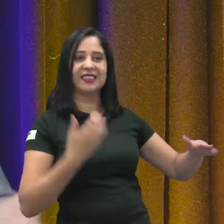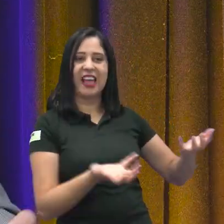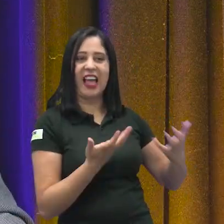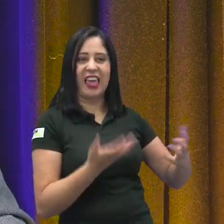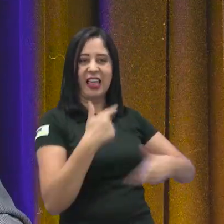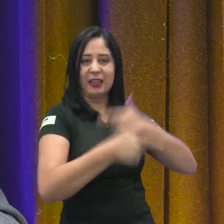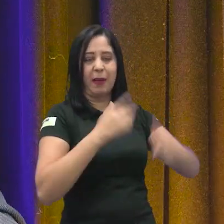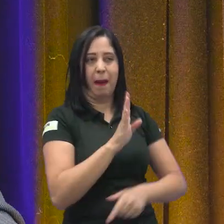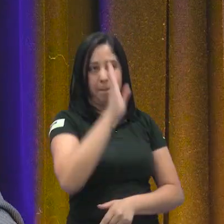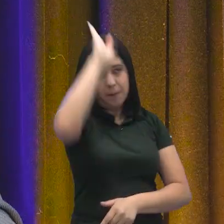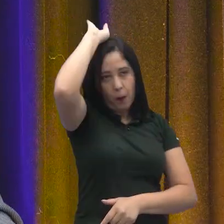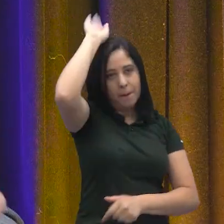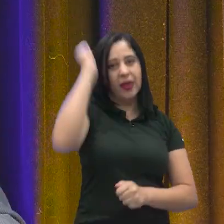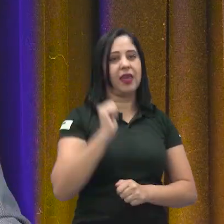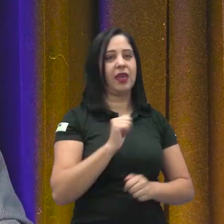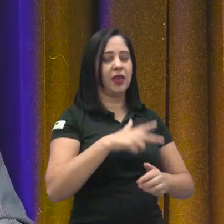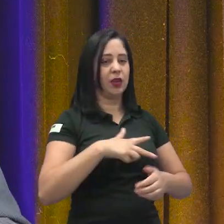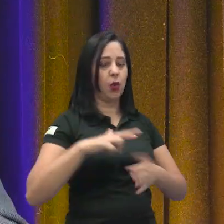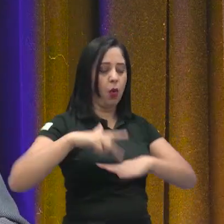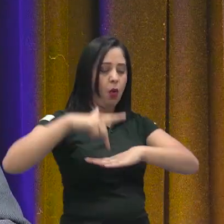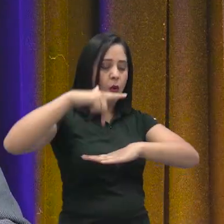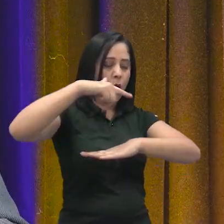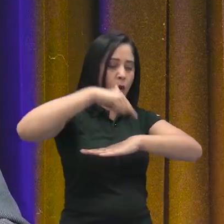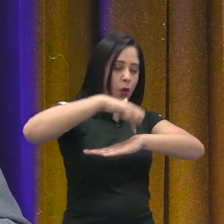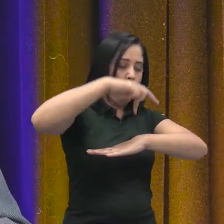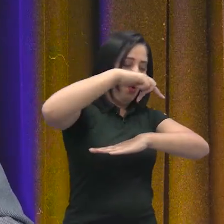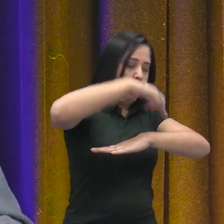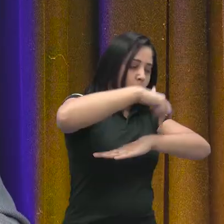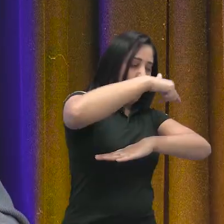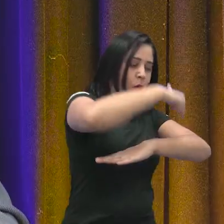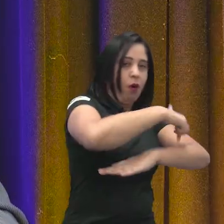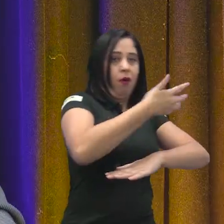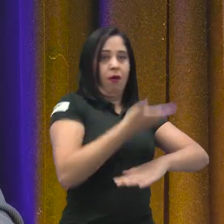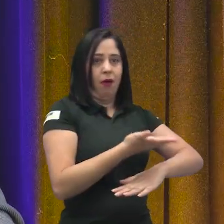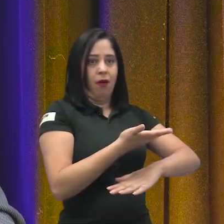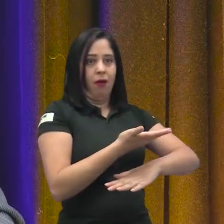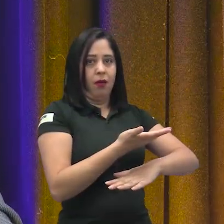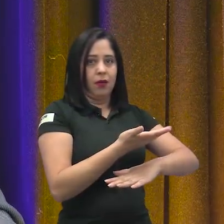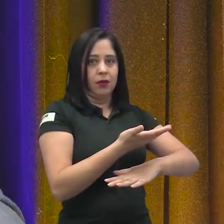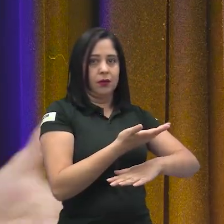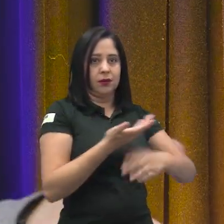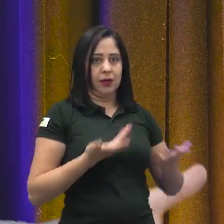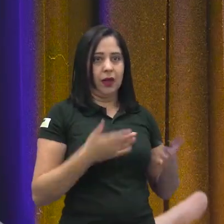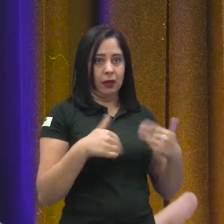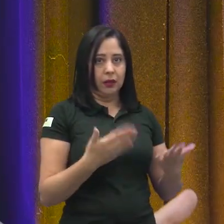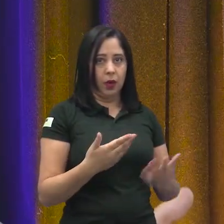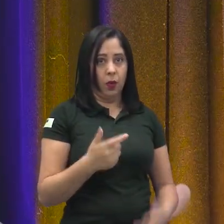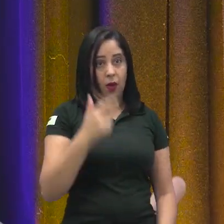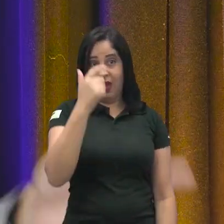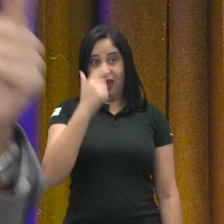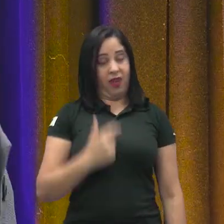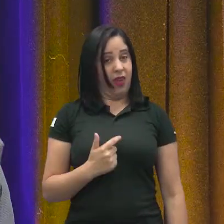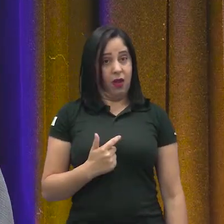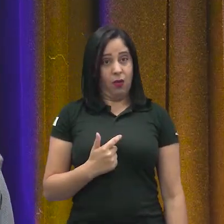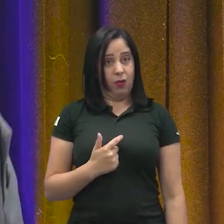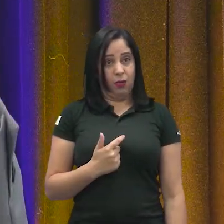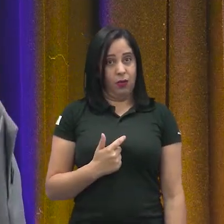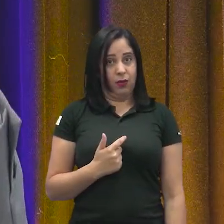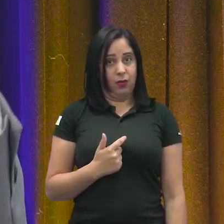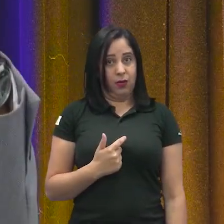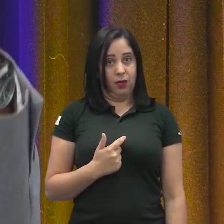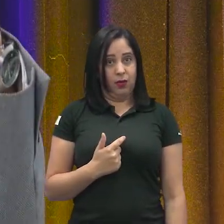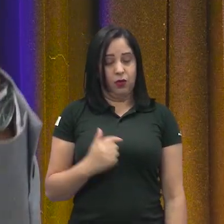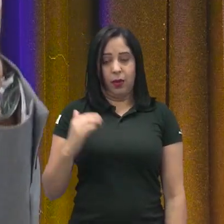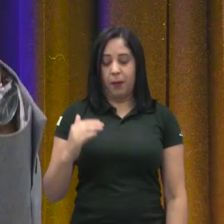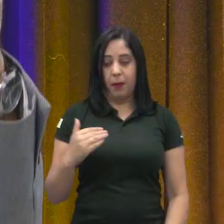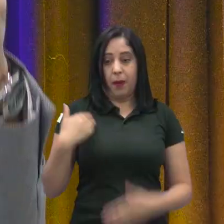jogador de futebol. Hoje eu tenho uma empresa de logística médica. Eu não falava com 10 anos que eu queria ter uma empresa de logística médica. Aí você tem que